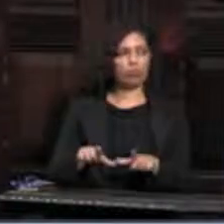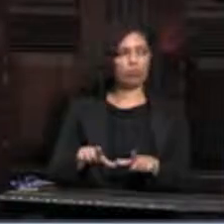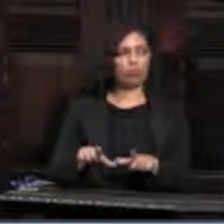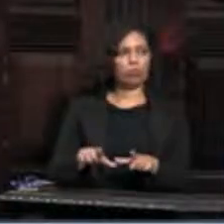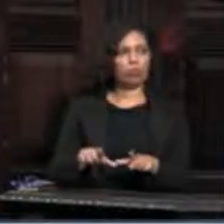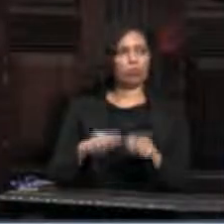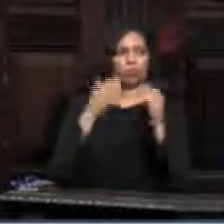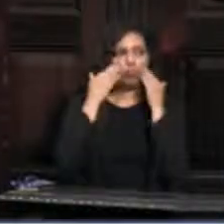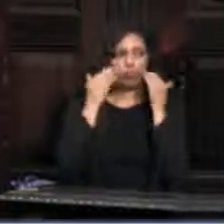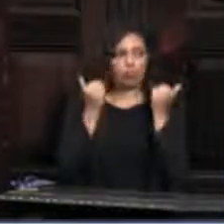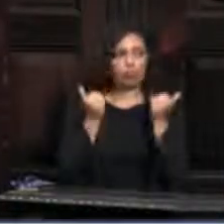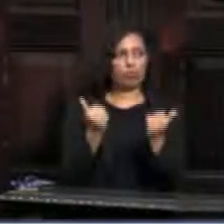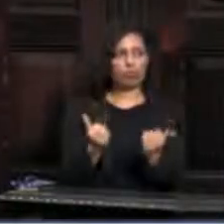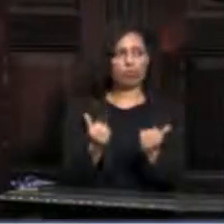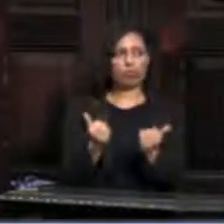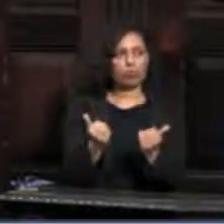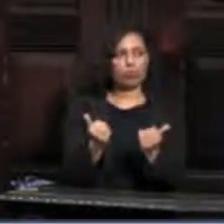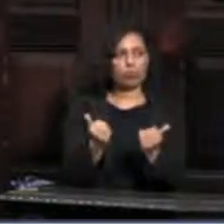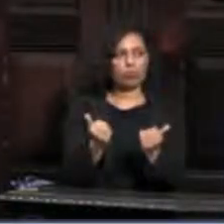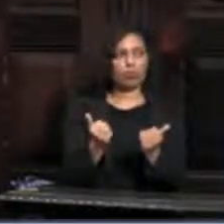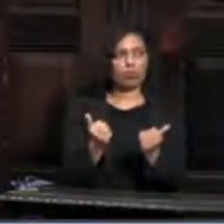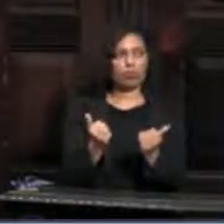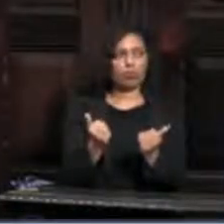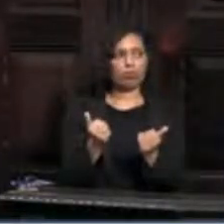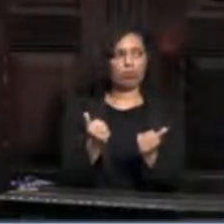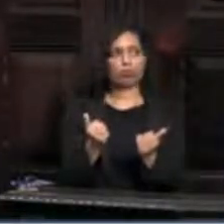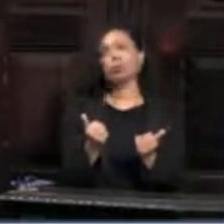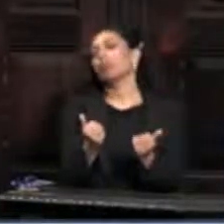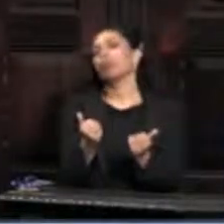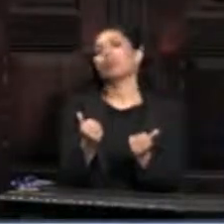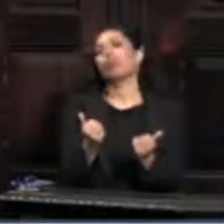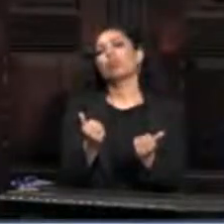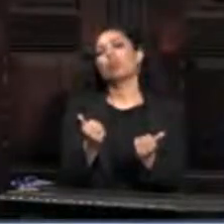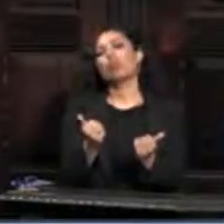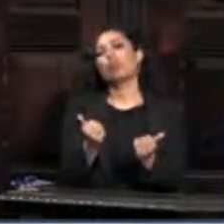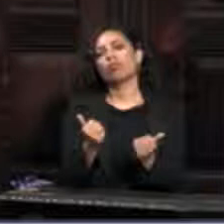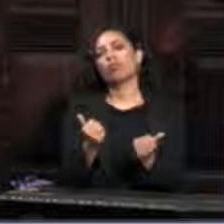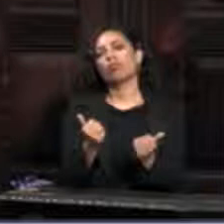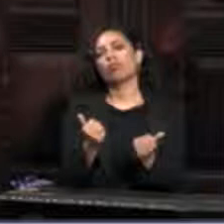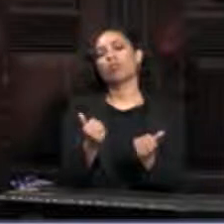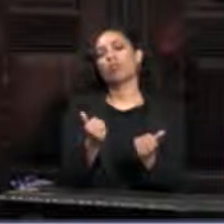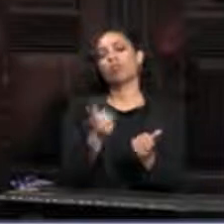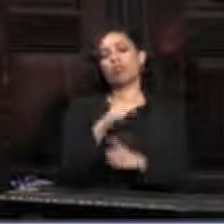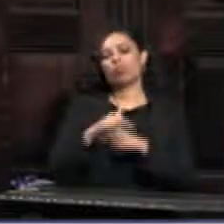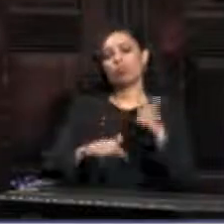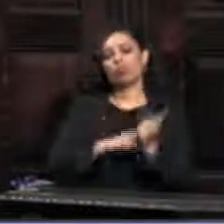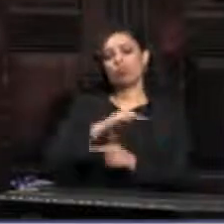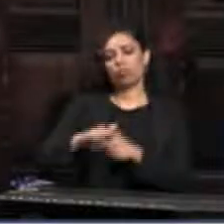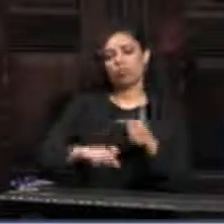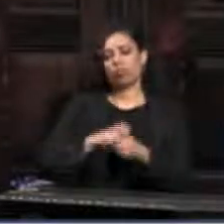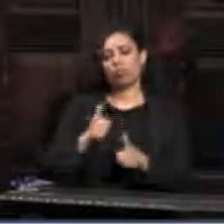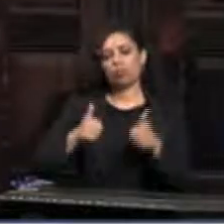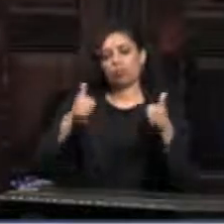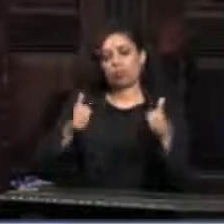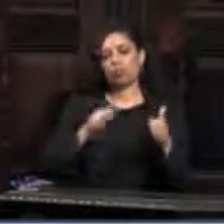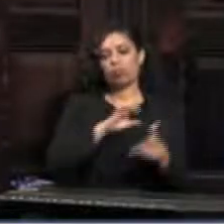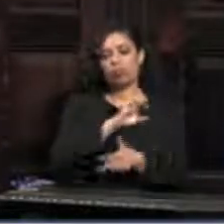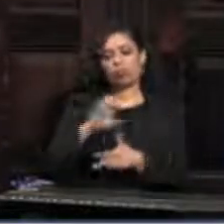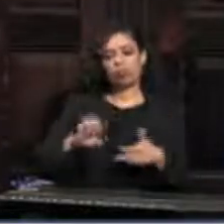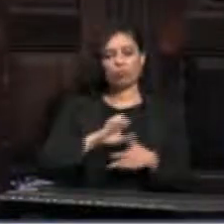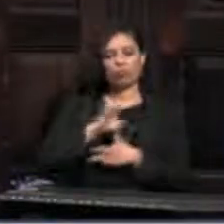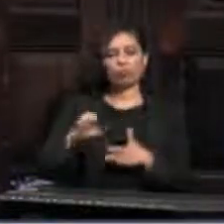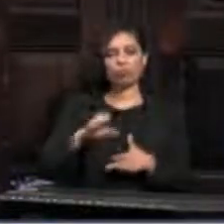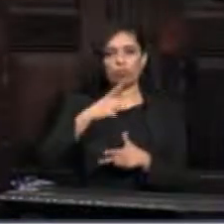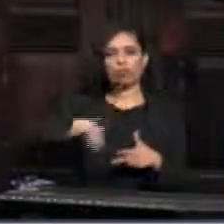isso representará um grande legado para a institucionalização do funcionamento do Estado, do Poder Executivo. Tivemos ao